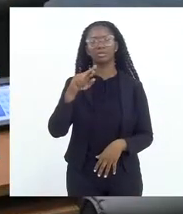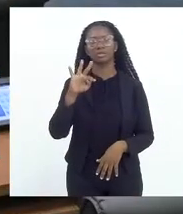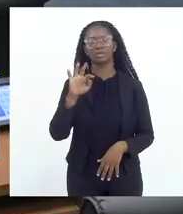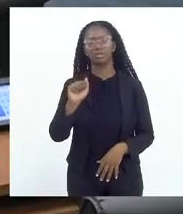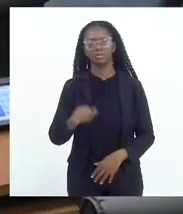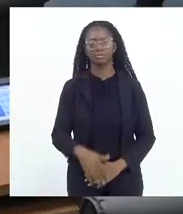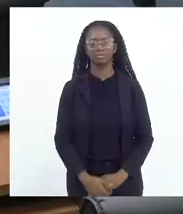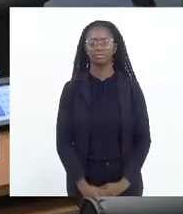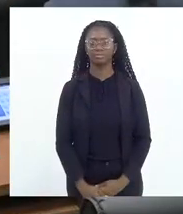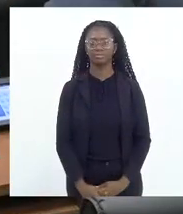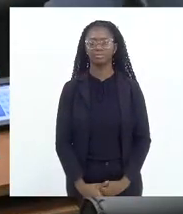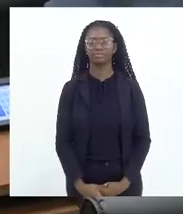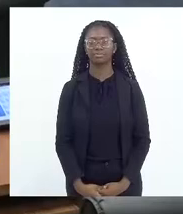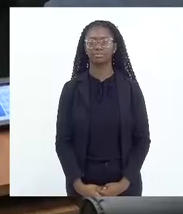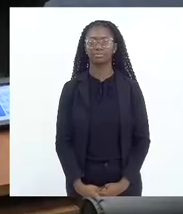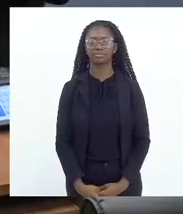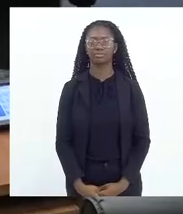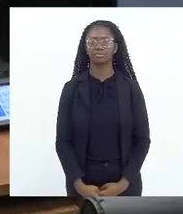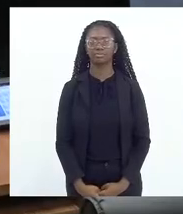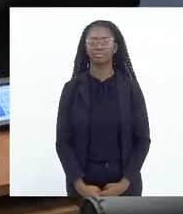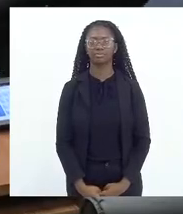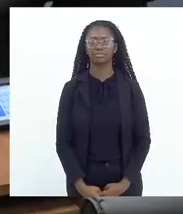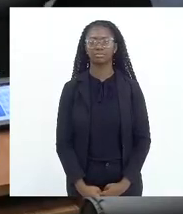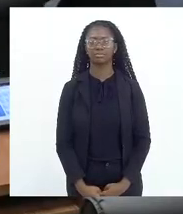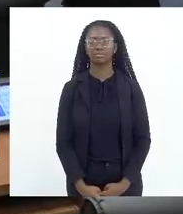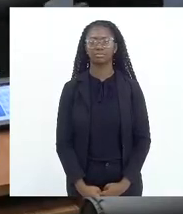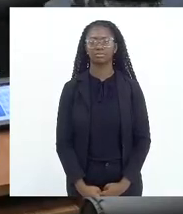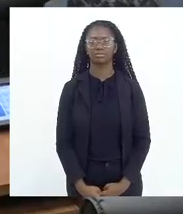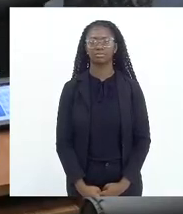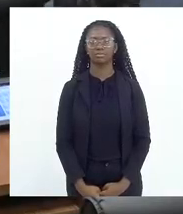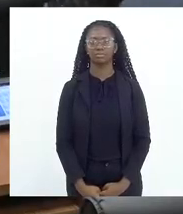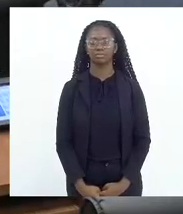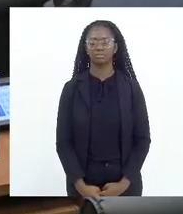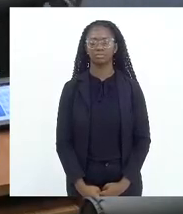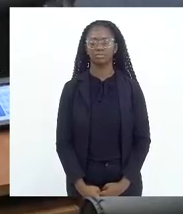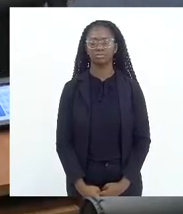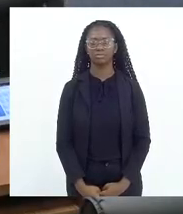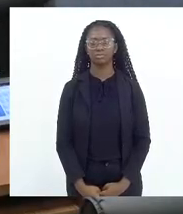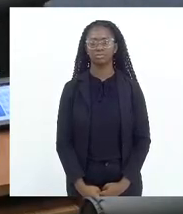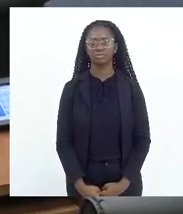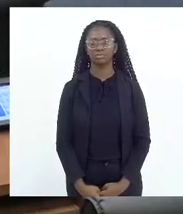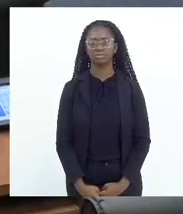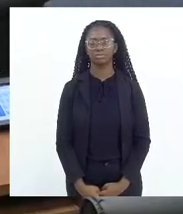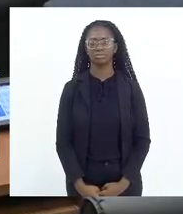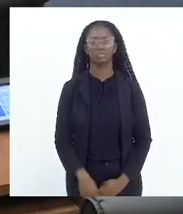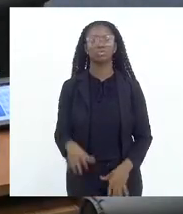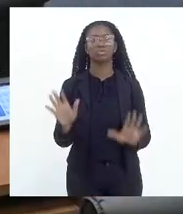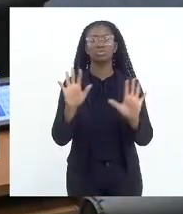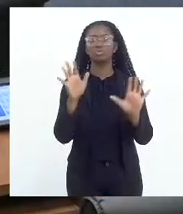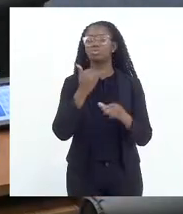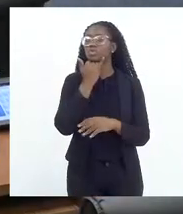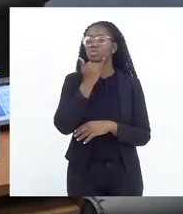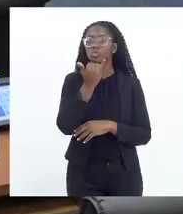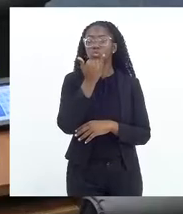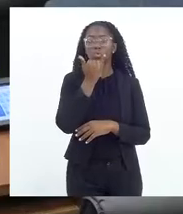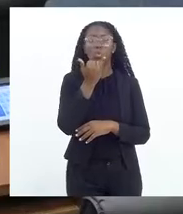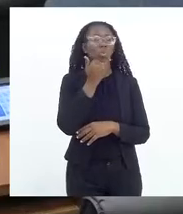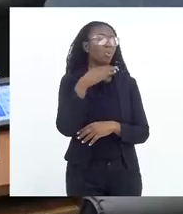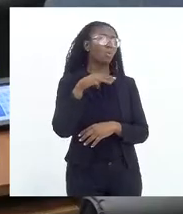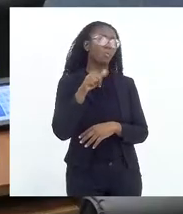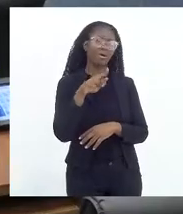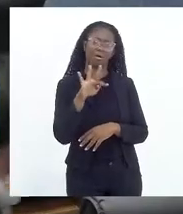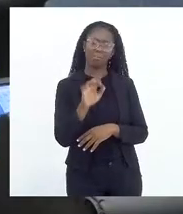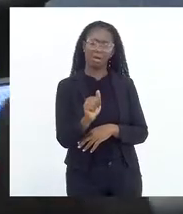De Desculpa, Marta, pela condição